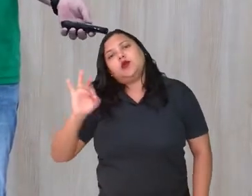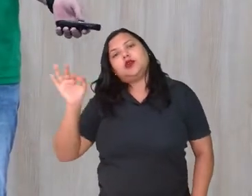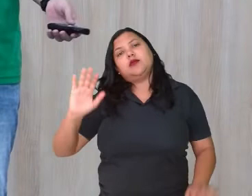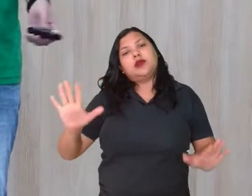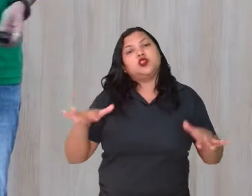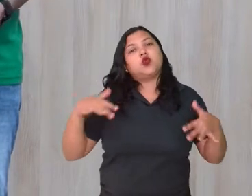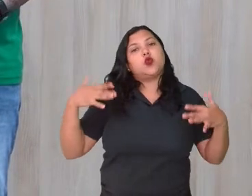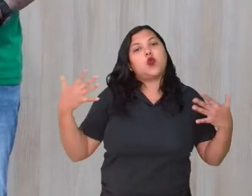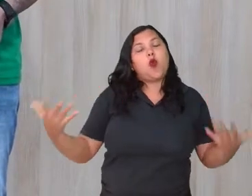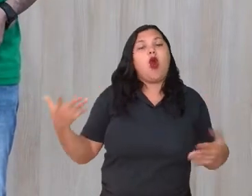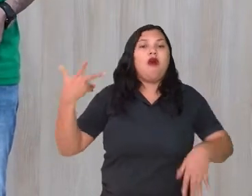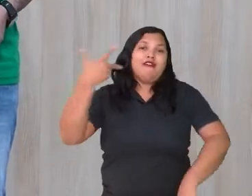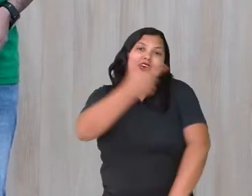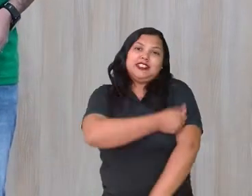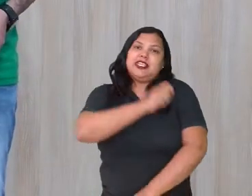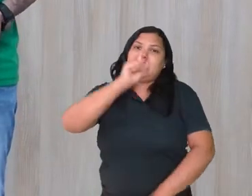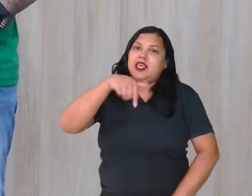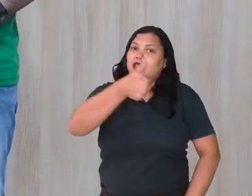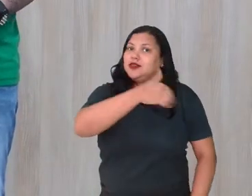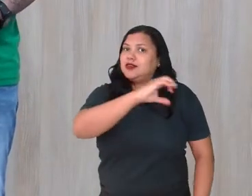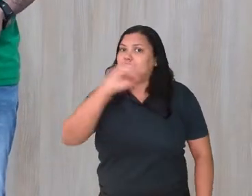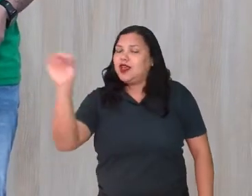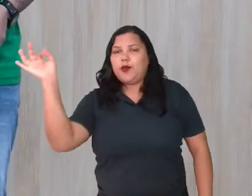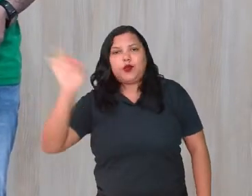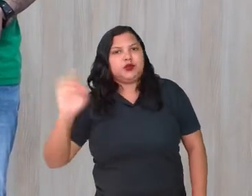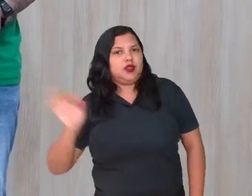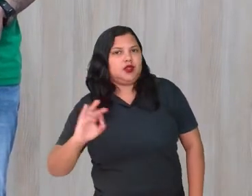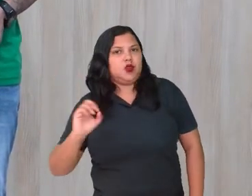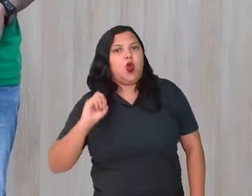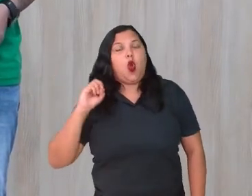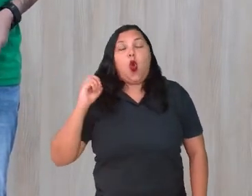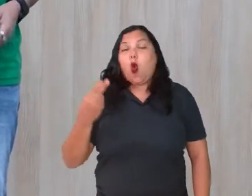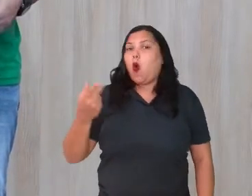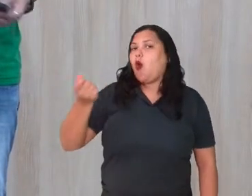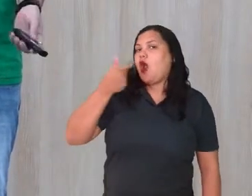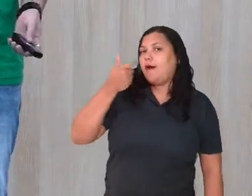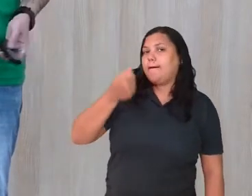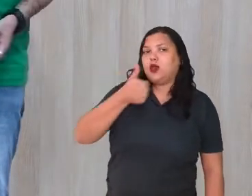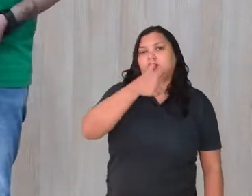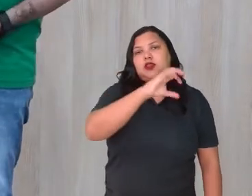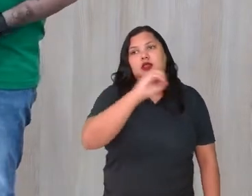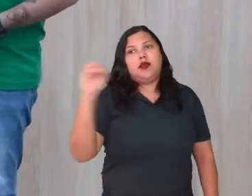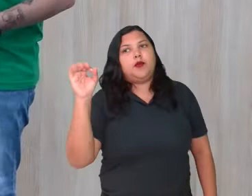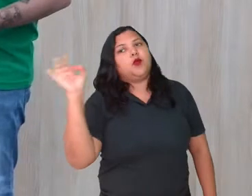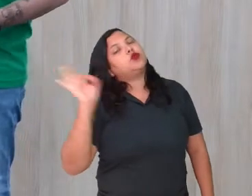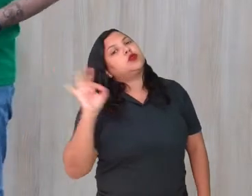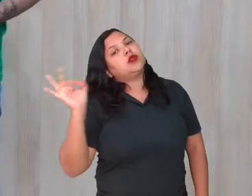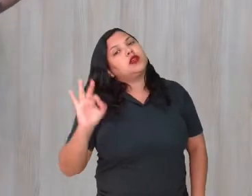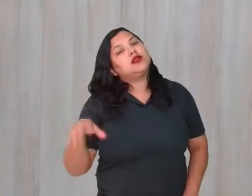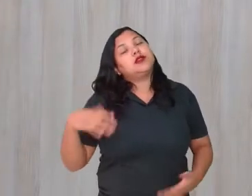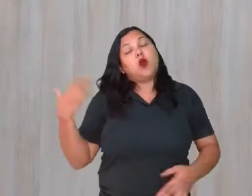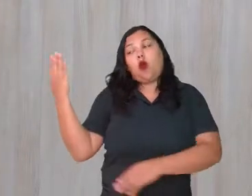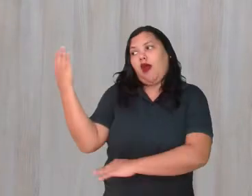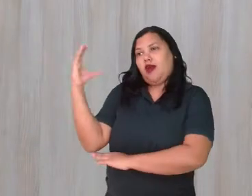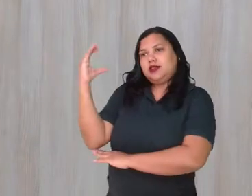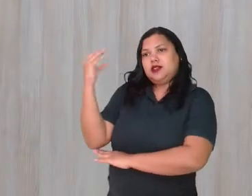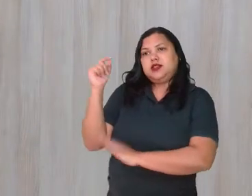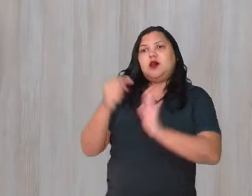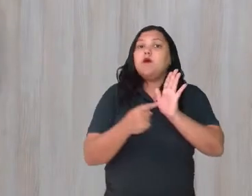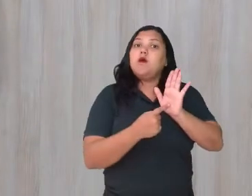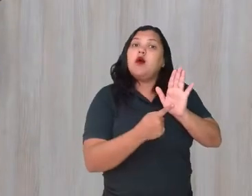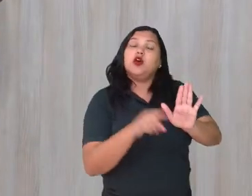é a vacina que é 100% certa? Qual é o medicamento que é 100% certo? Nenhum, né? Ou seja, a ciência nos mostra aí